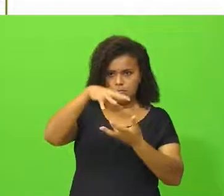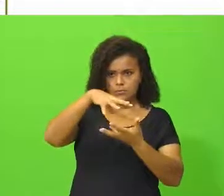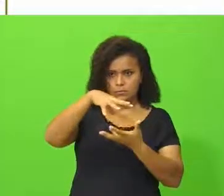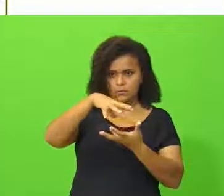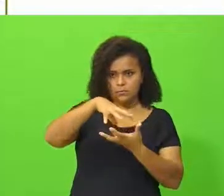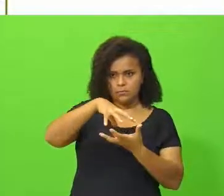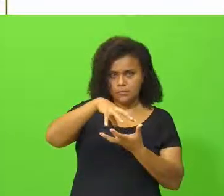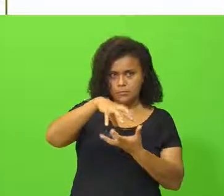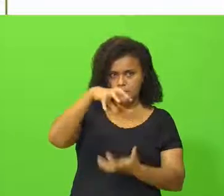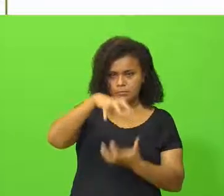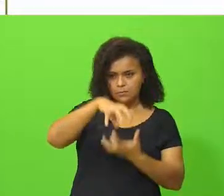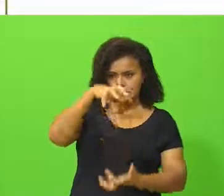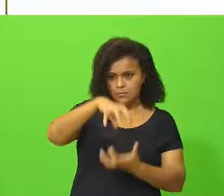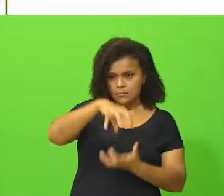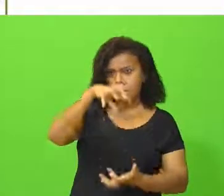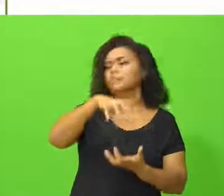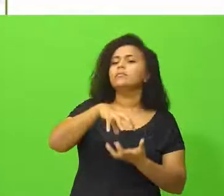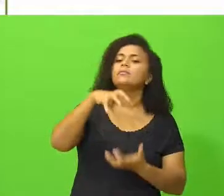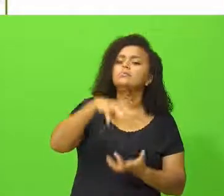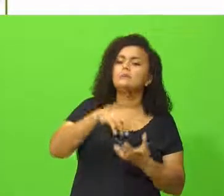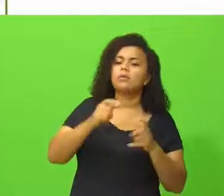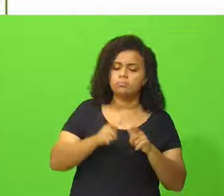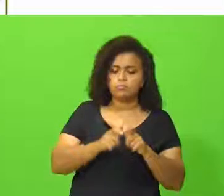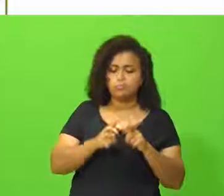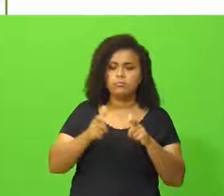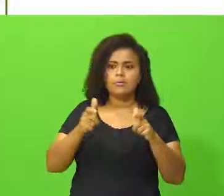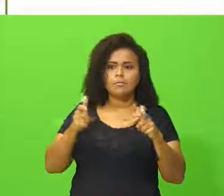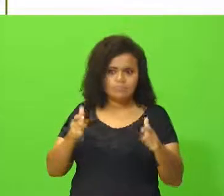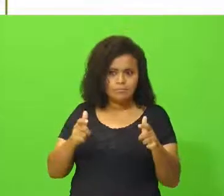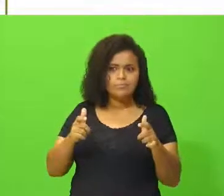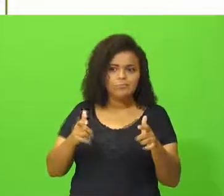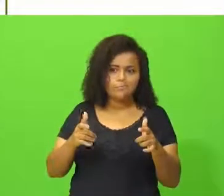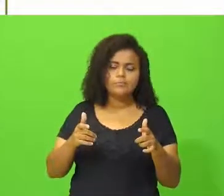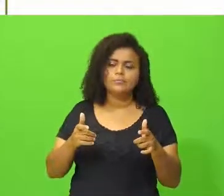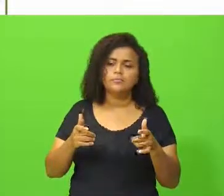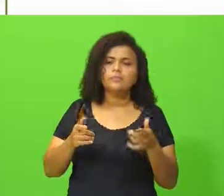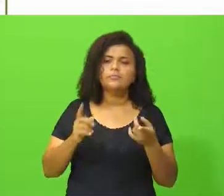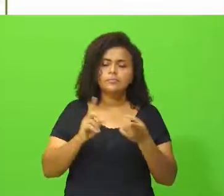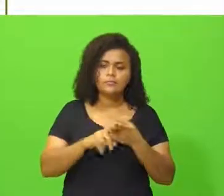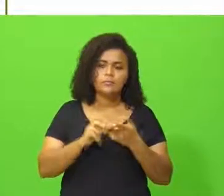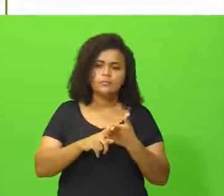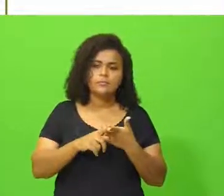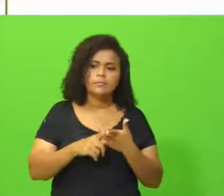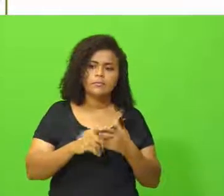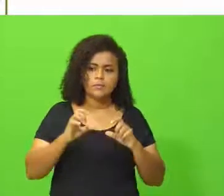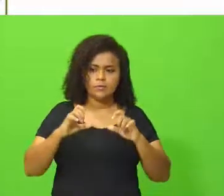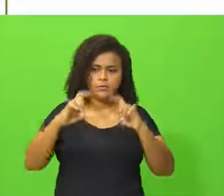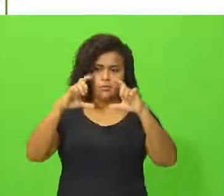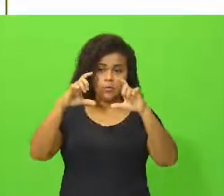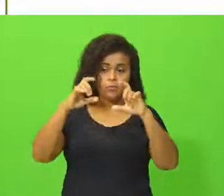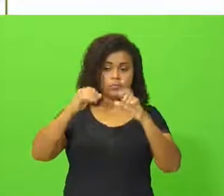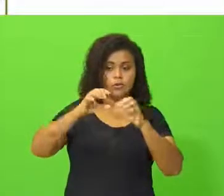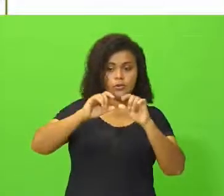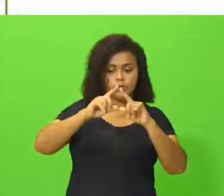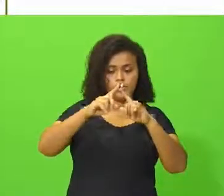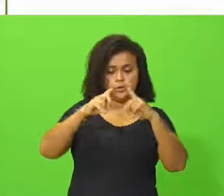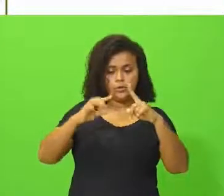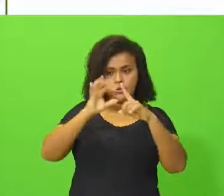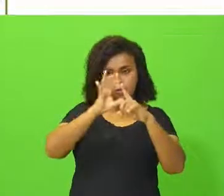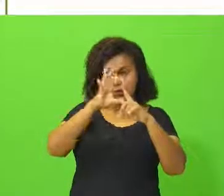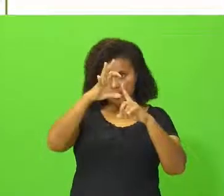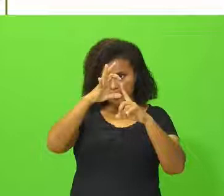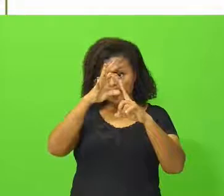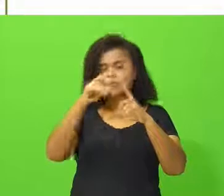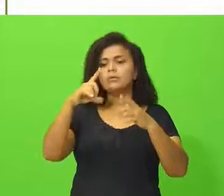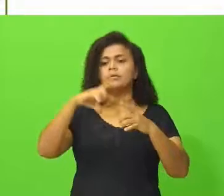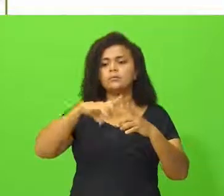professor, que está aumentando o número de adultos. E é claro, o número de idosos também está aumentando. Por quê, professor? Porque